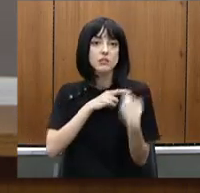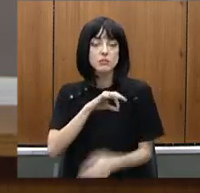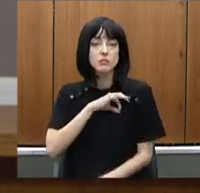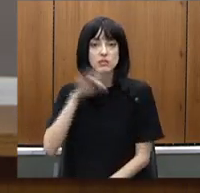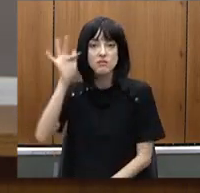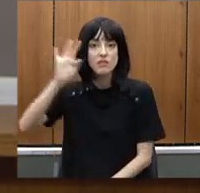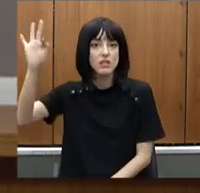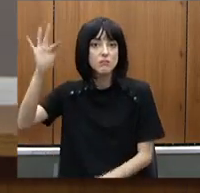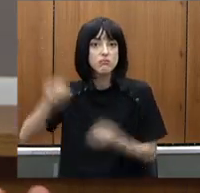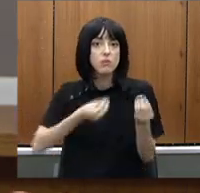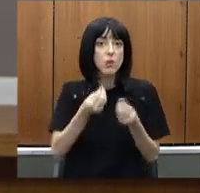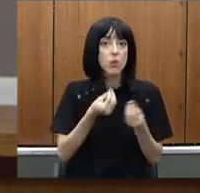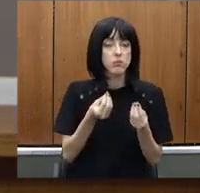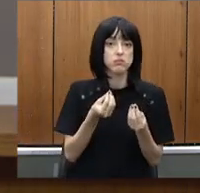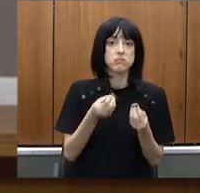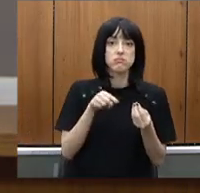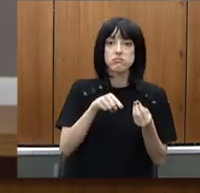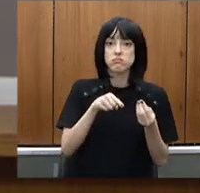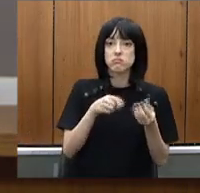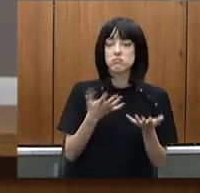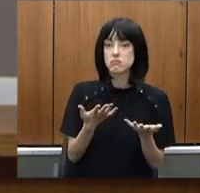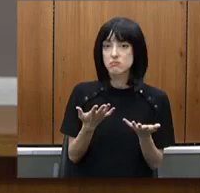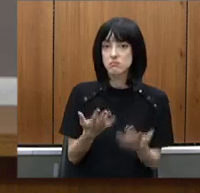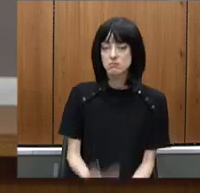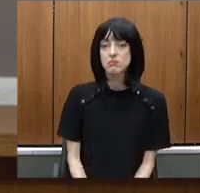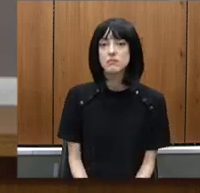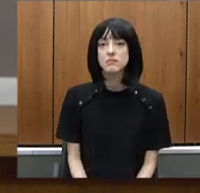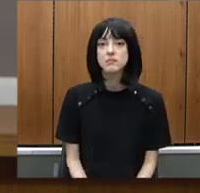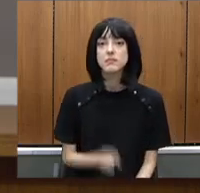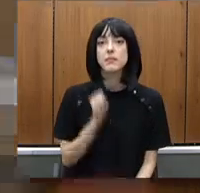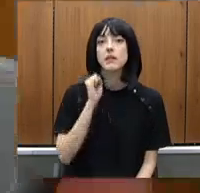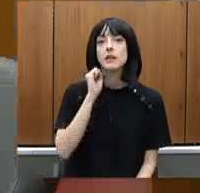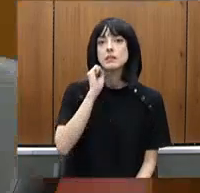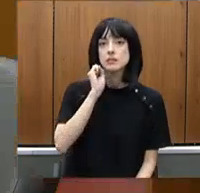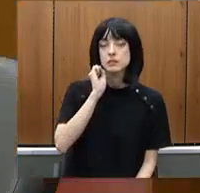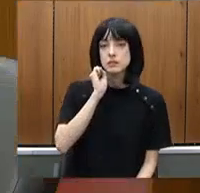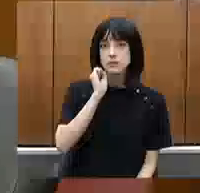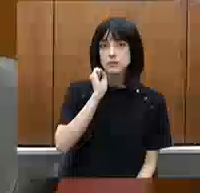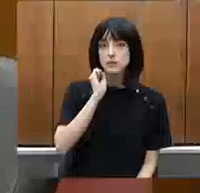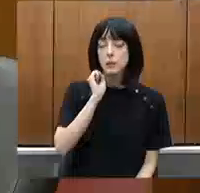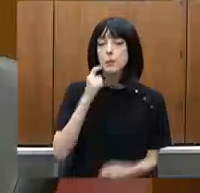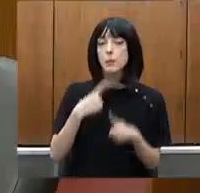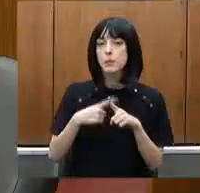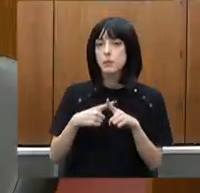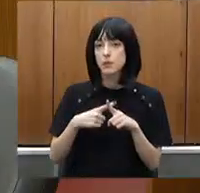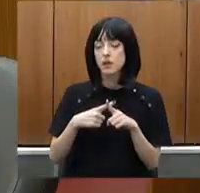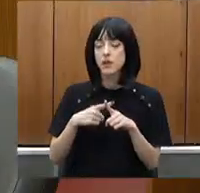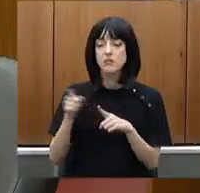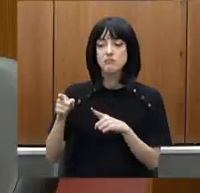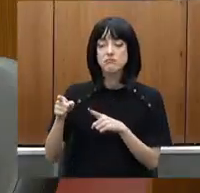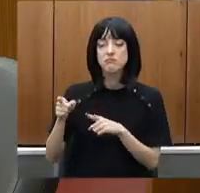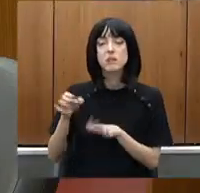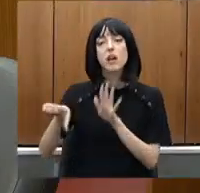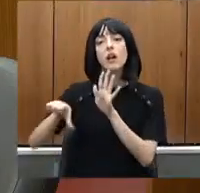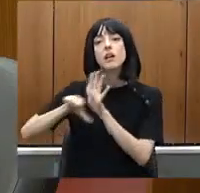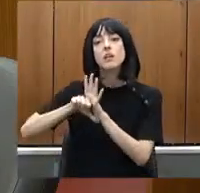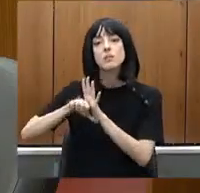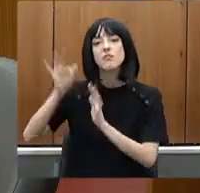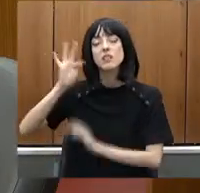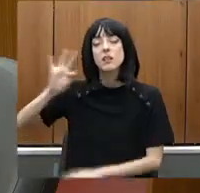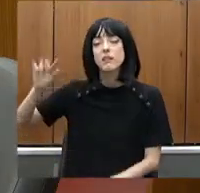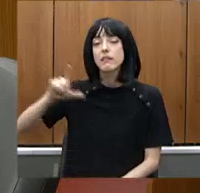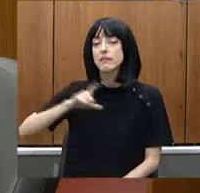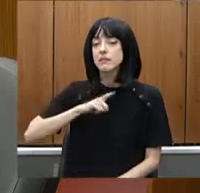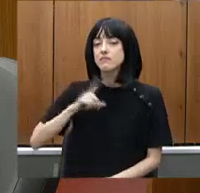crimes estaduais só estaria bem não é mas o desafio dos crimes federais o trave de armas de